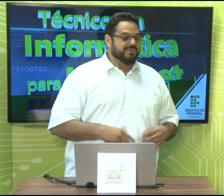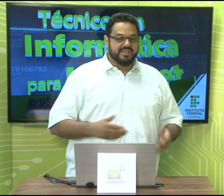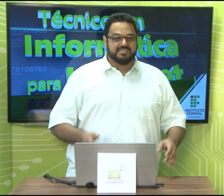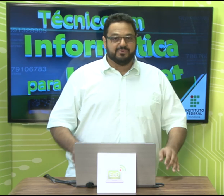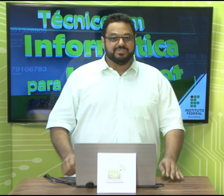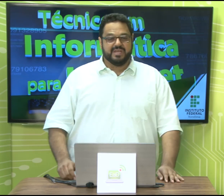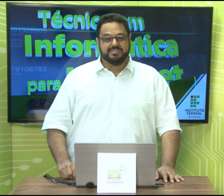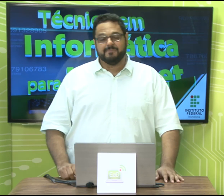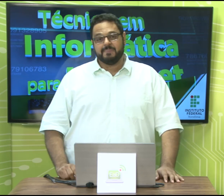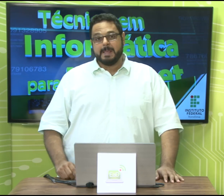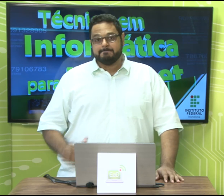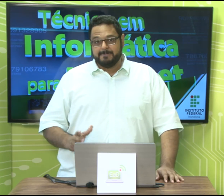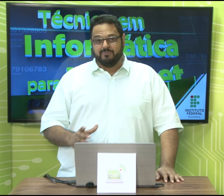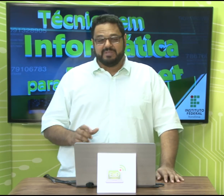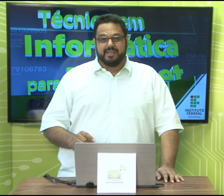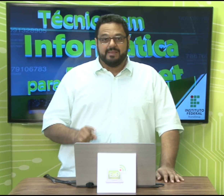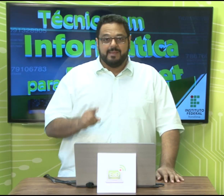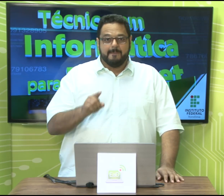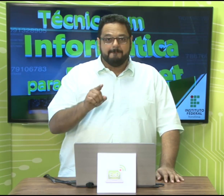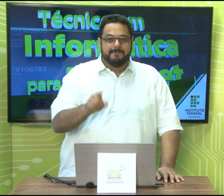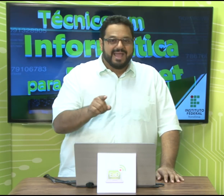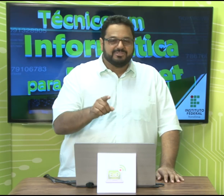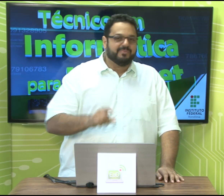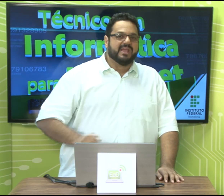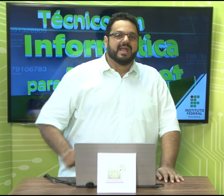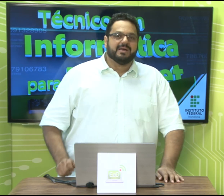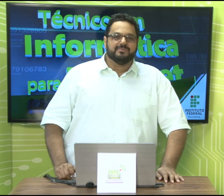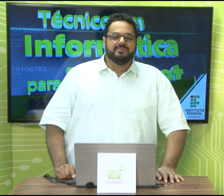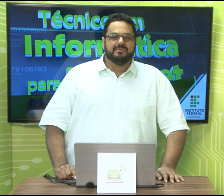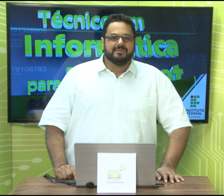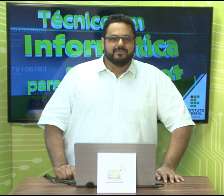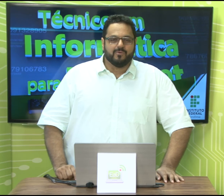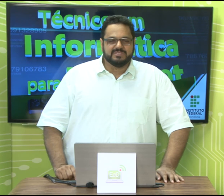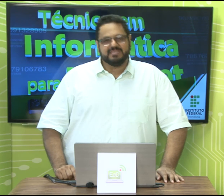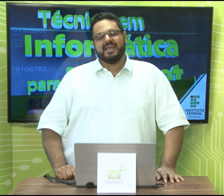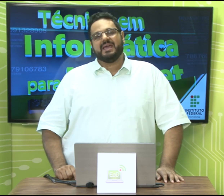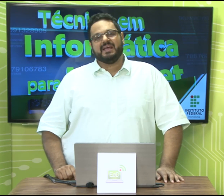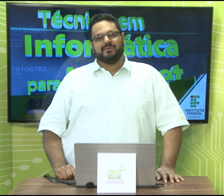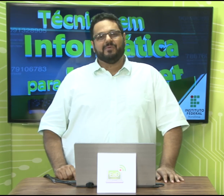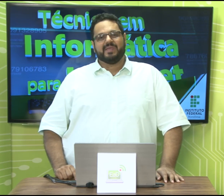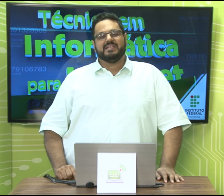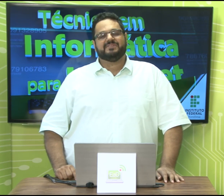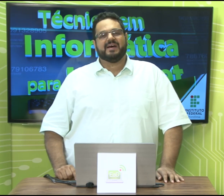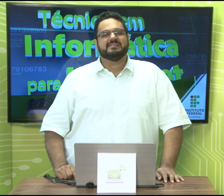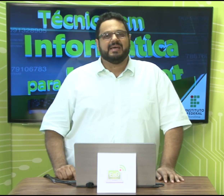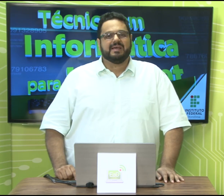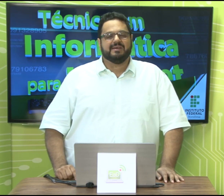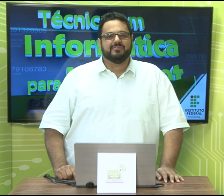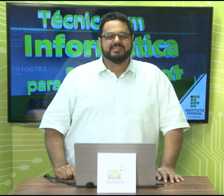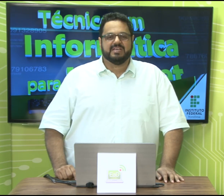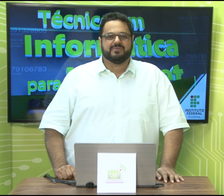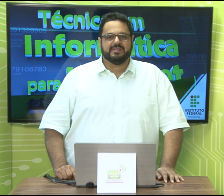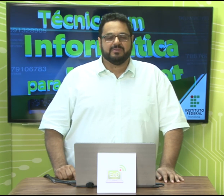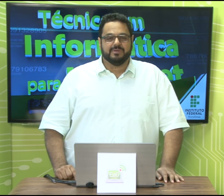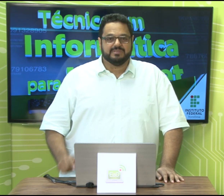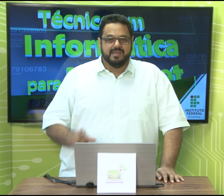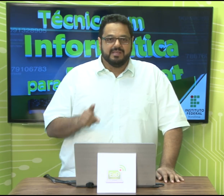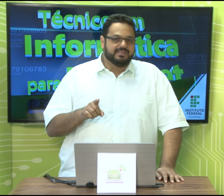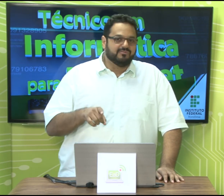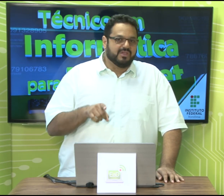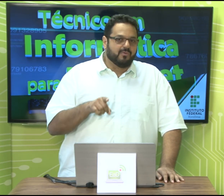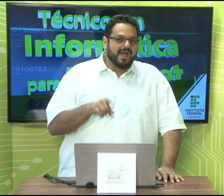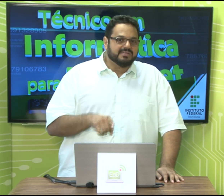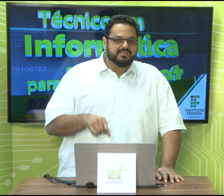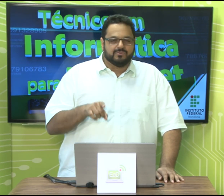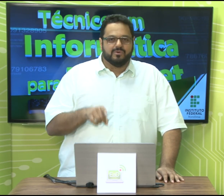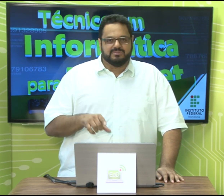nem da Uni, assim por diante? Não tem. Mas o mercado considera o que eles fazem lá na Universidade 42.